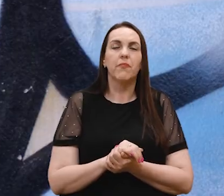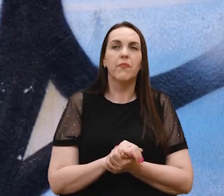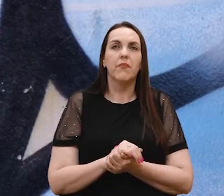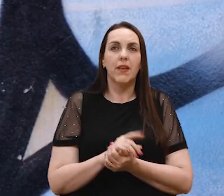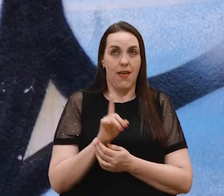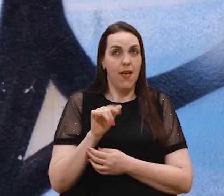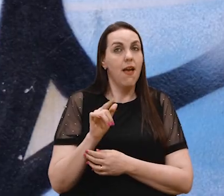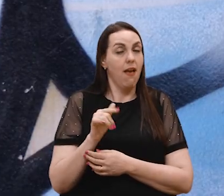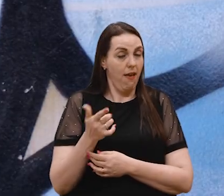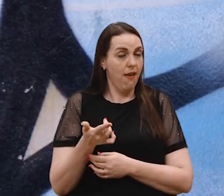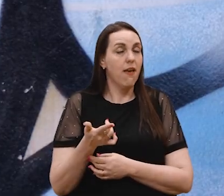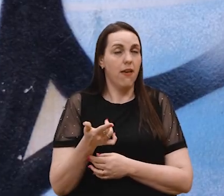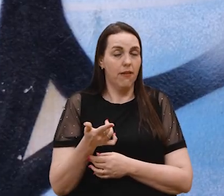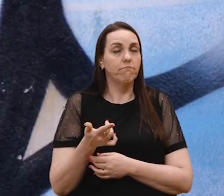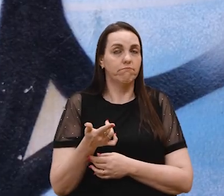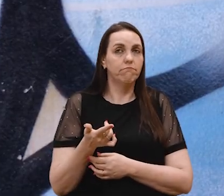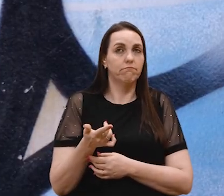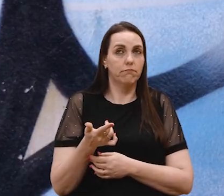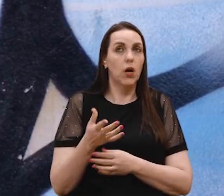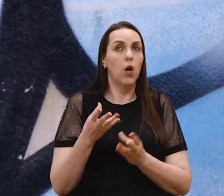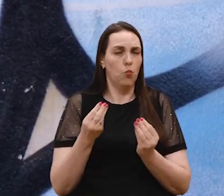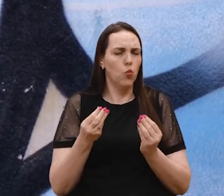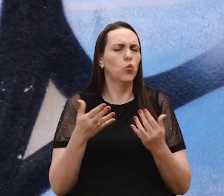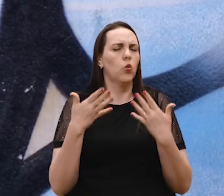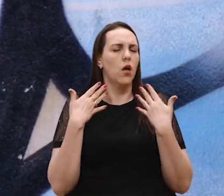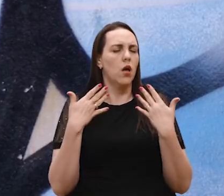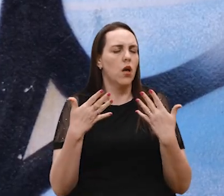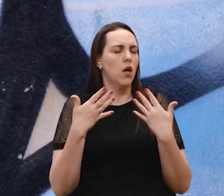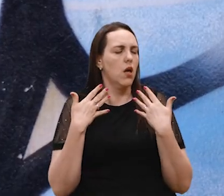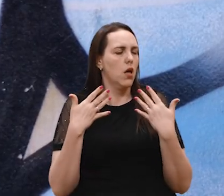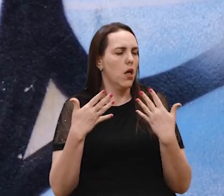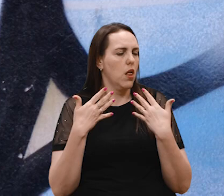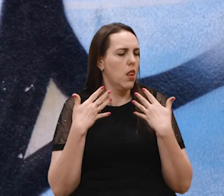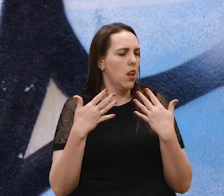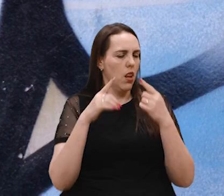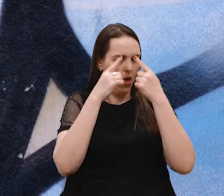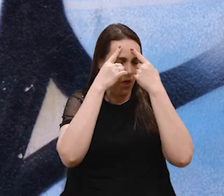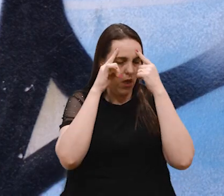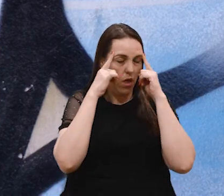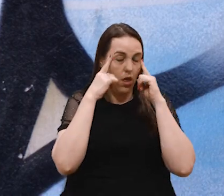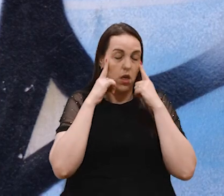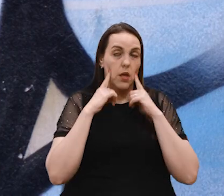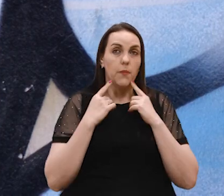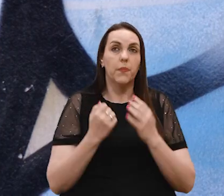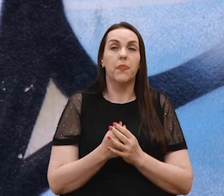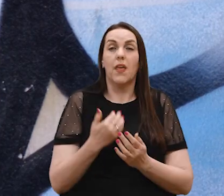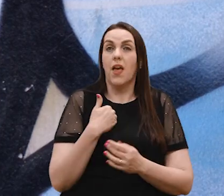Bolívar, é muito calor, muito cálido, muito calor.